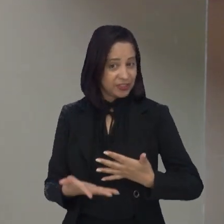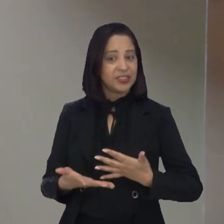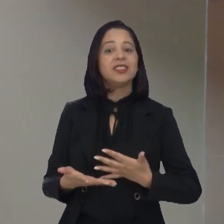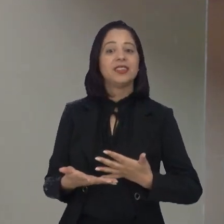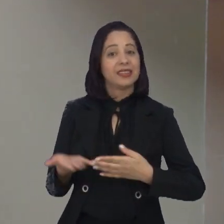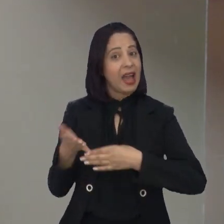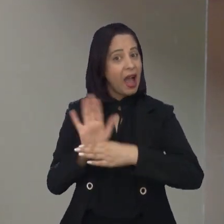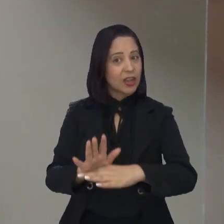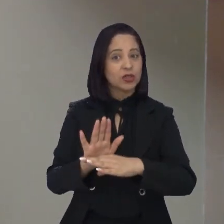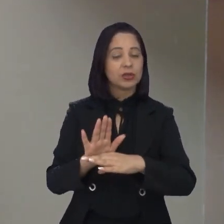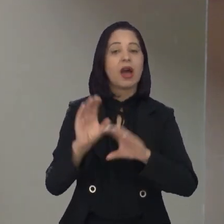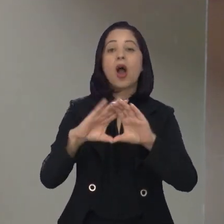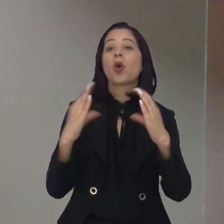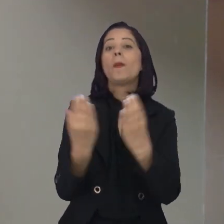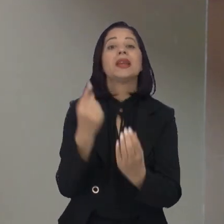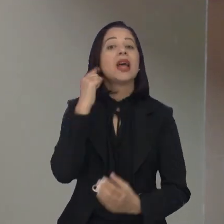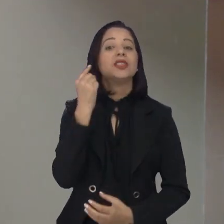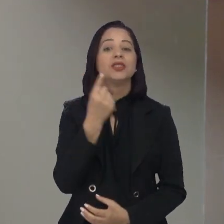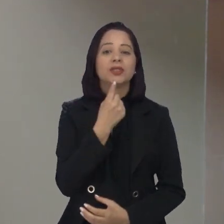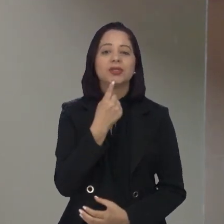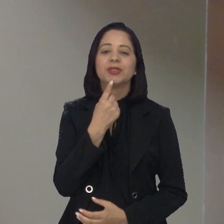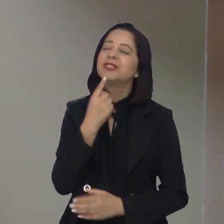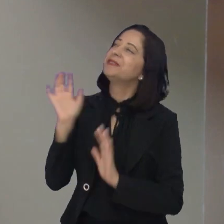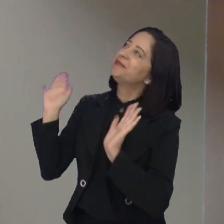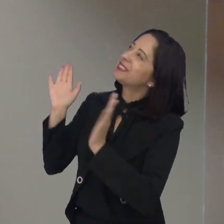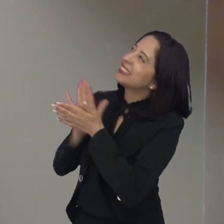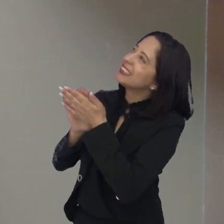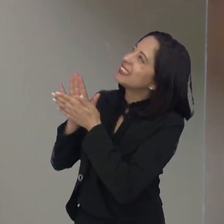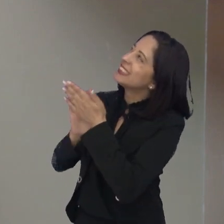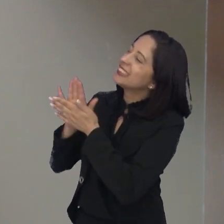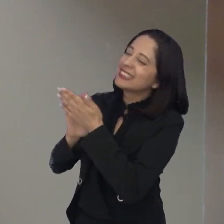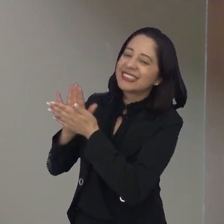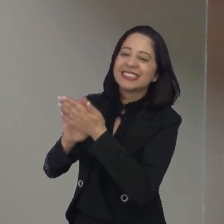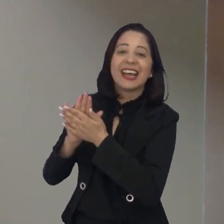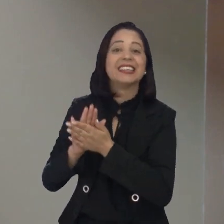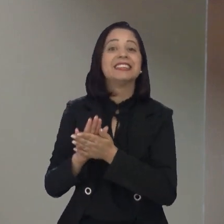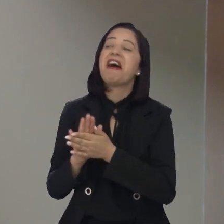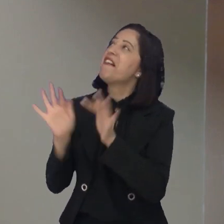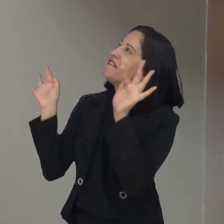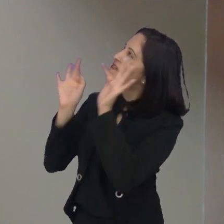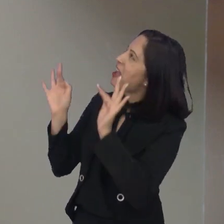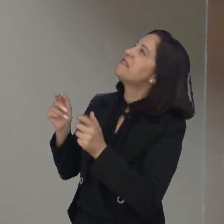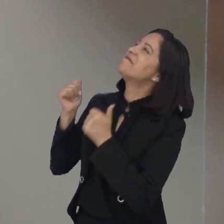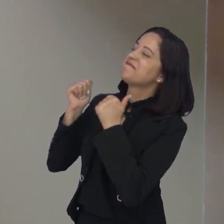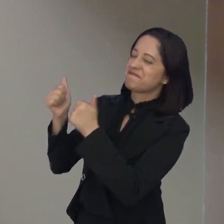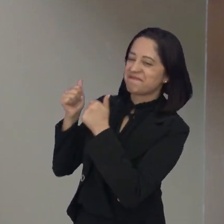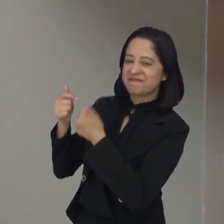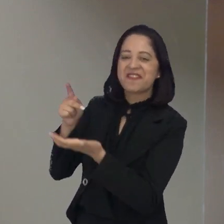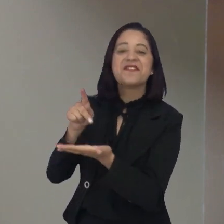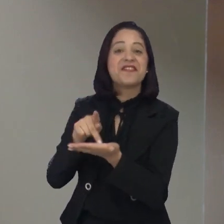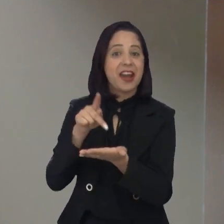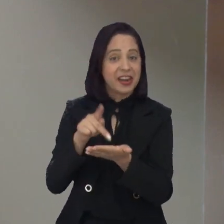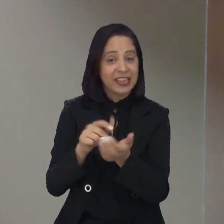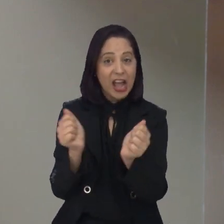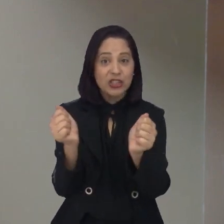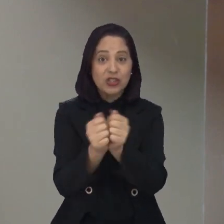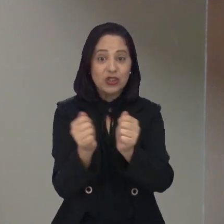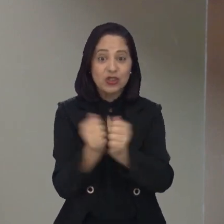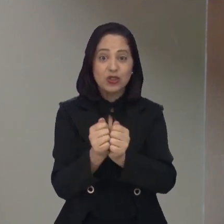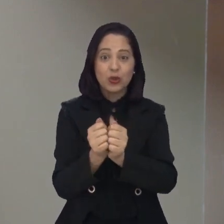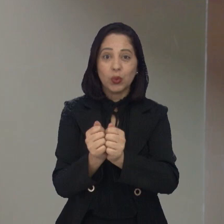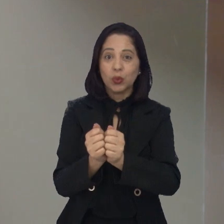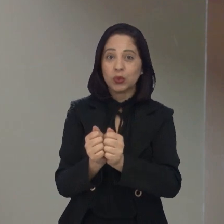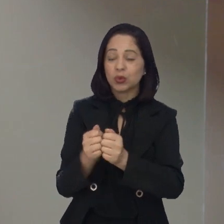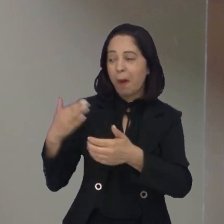Libras desse programa. Muito obrigada, Ana, e que alegria, né, contar com você em praticamente todos esses